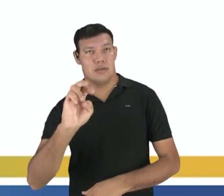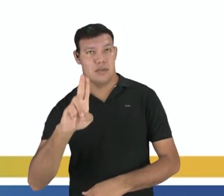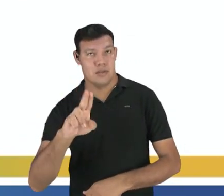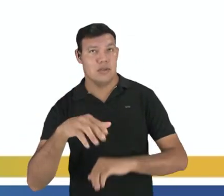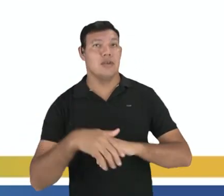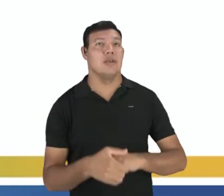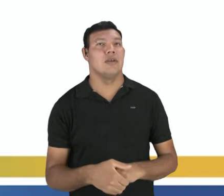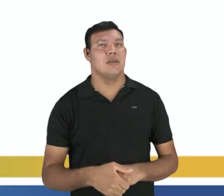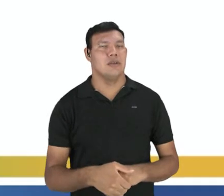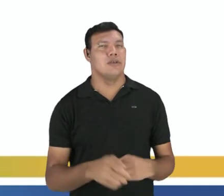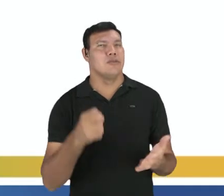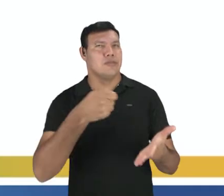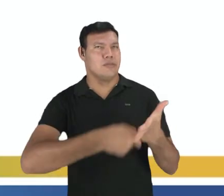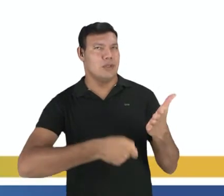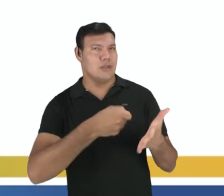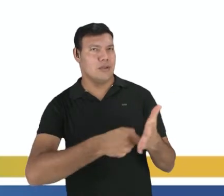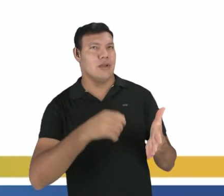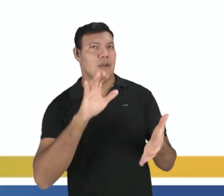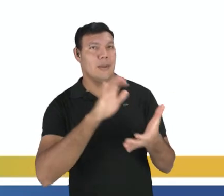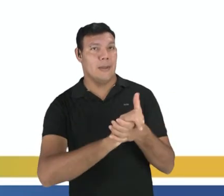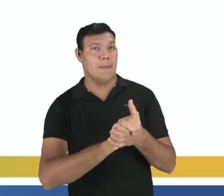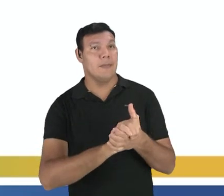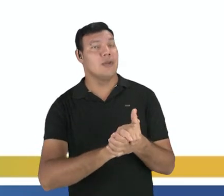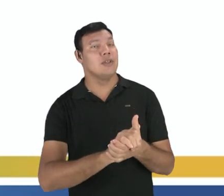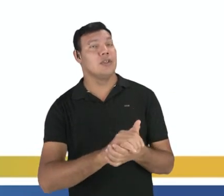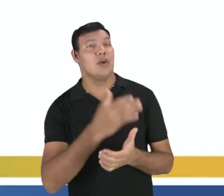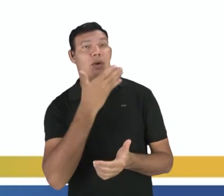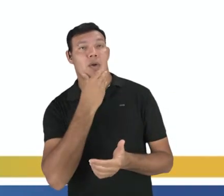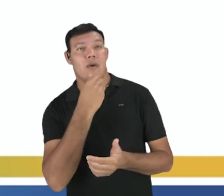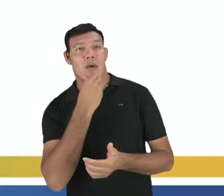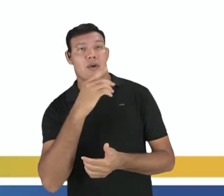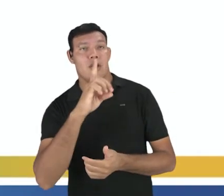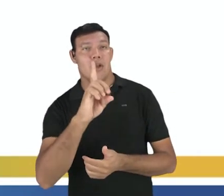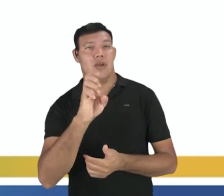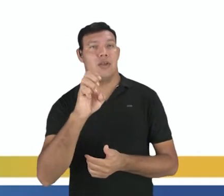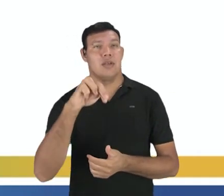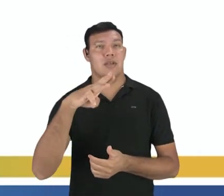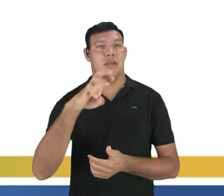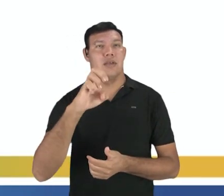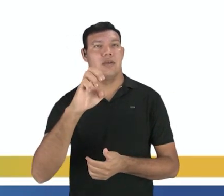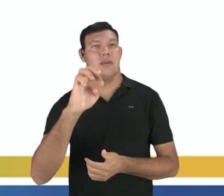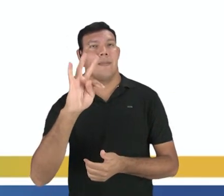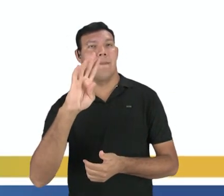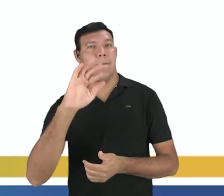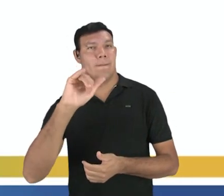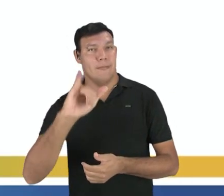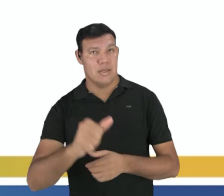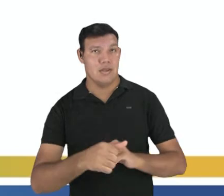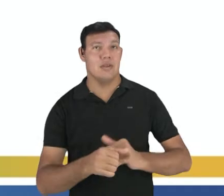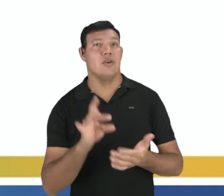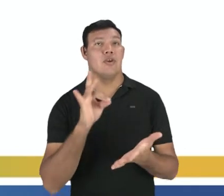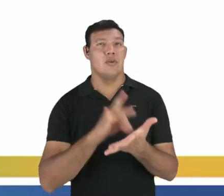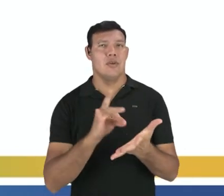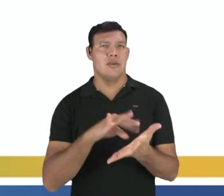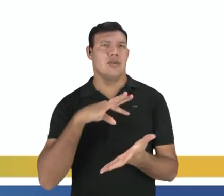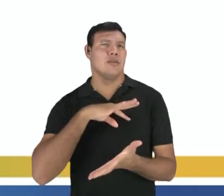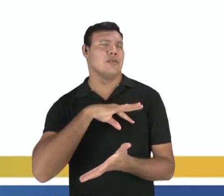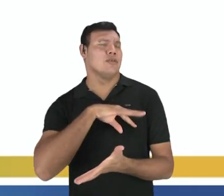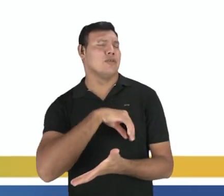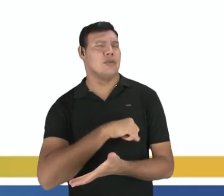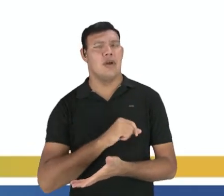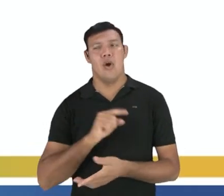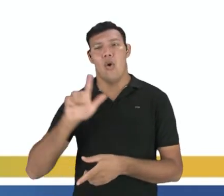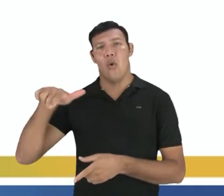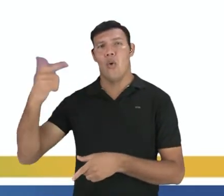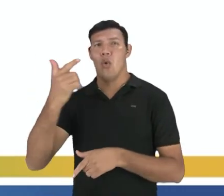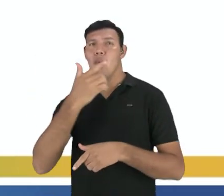ama Lissandro e, para não ter que casar com outro, prefere virar freira. Com um toque de fantasia,